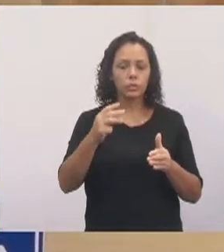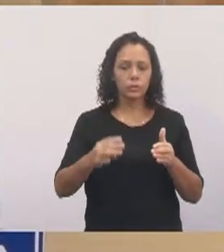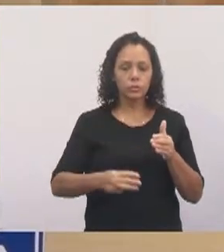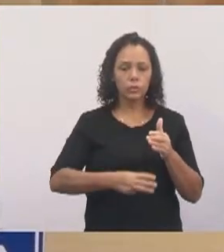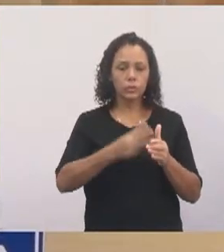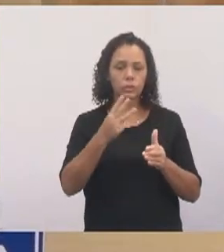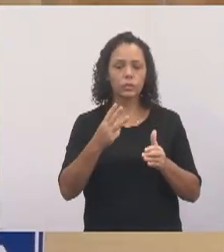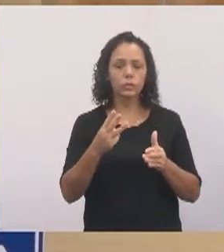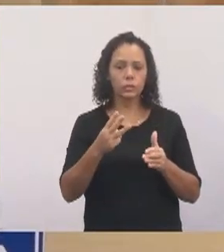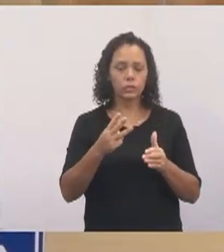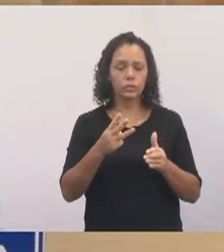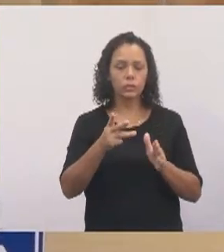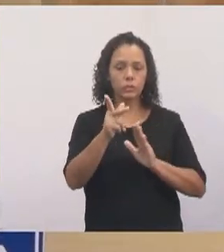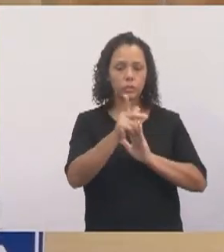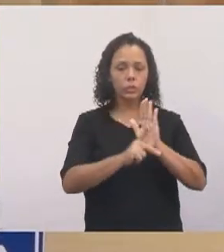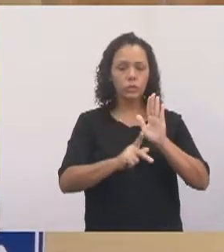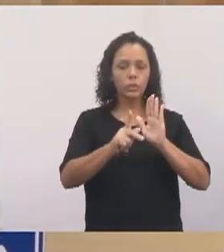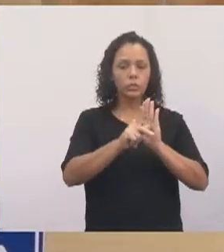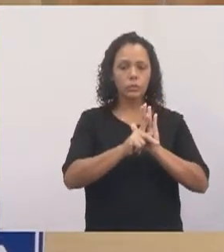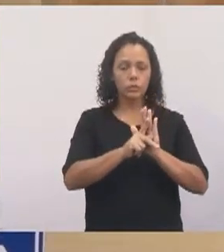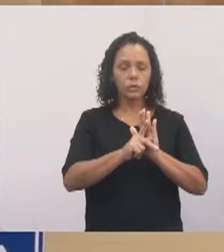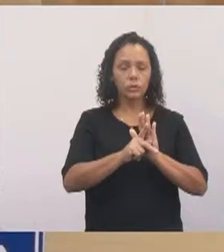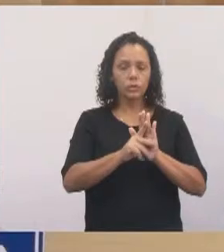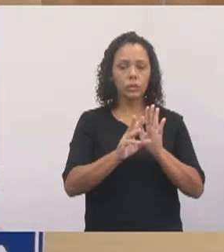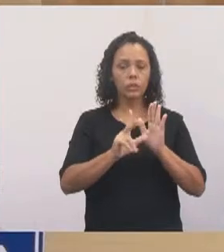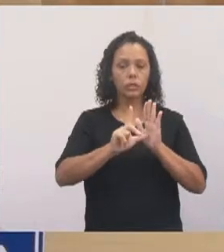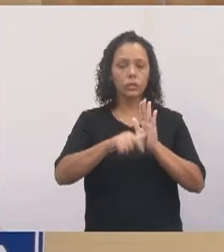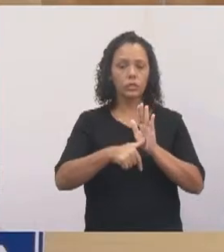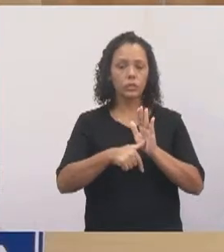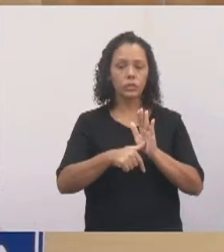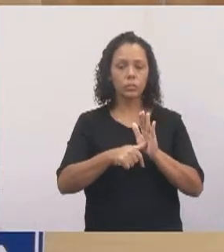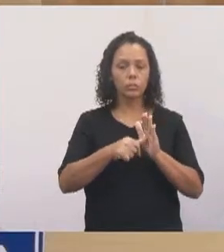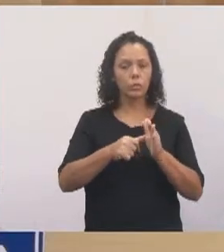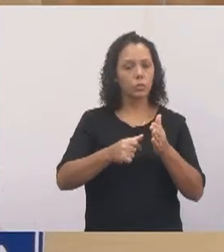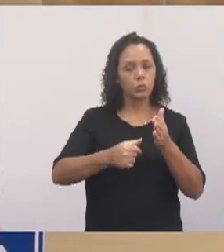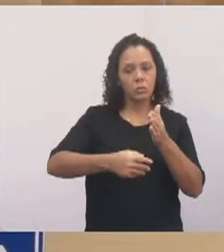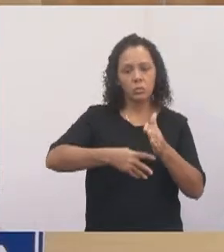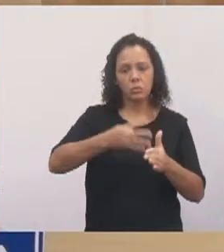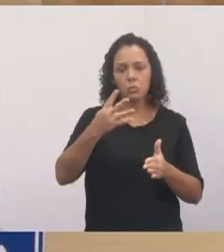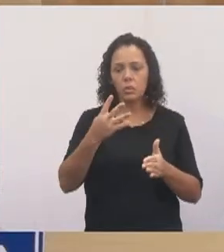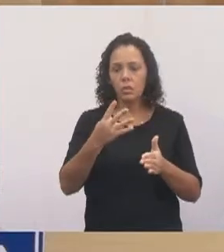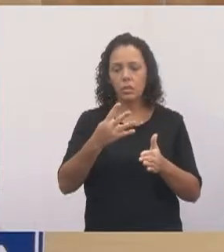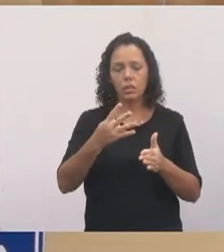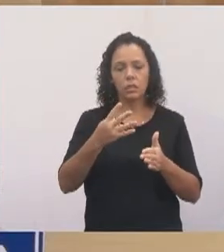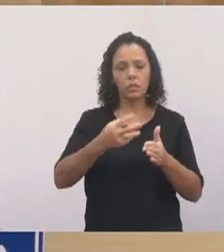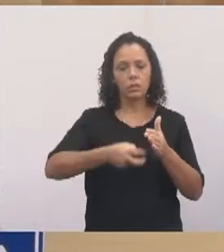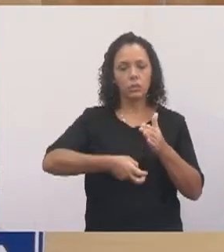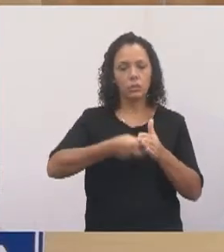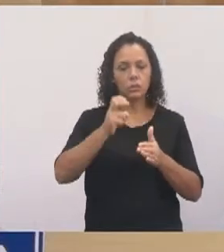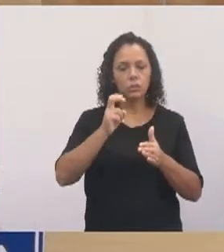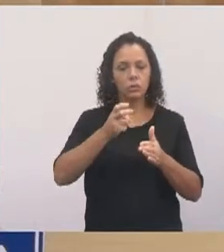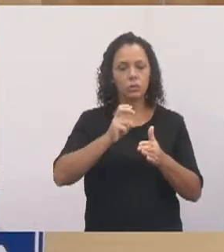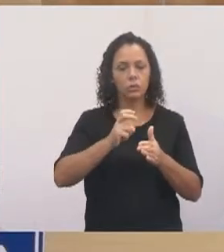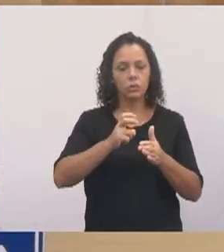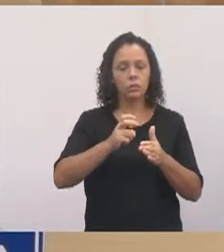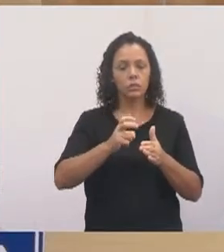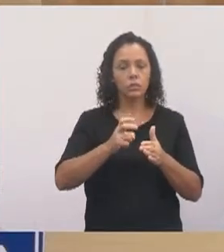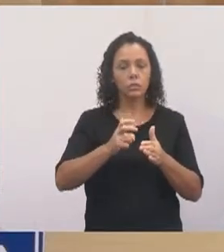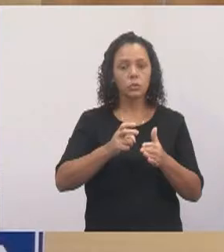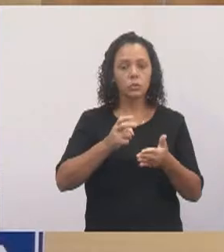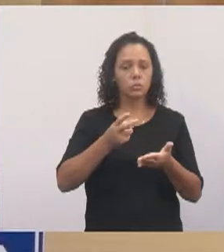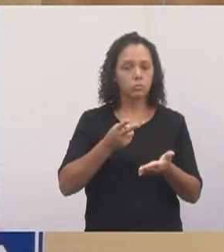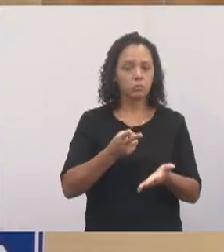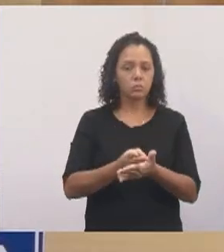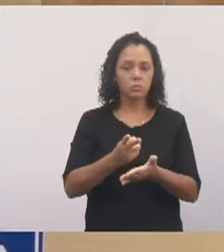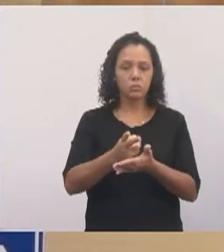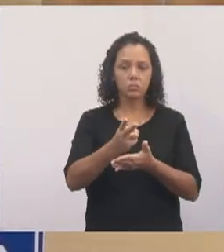artigo 3º do projeto. Depois vai vindo artigo 4º, artigo 5º, e vai